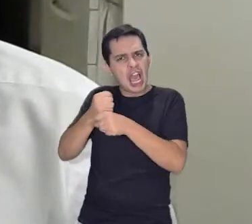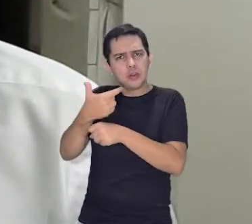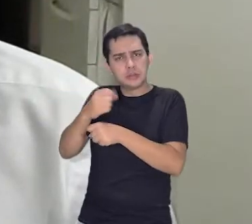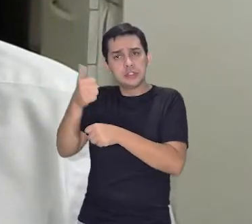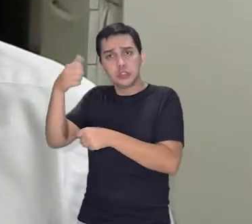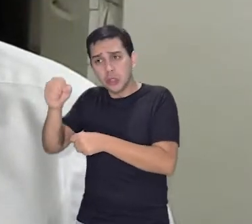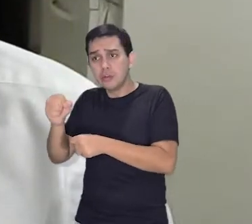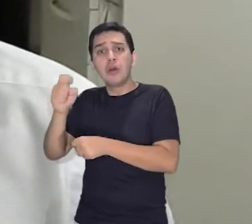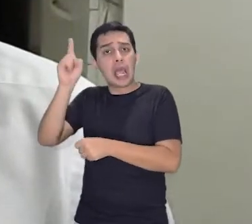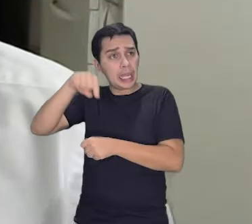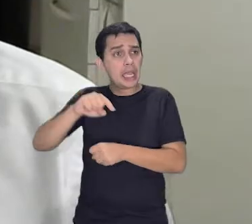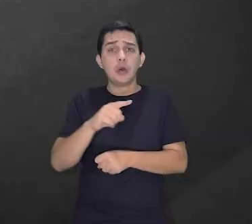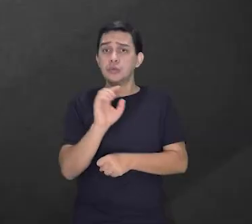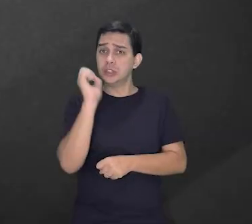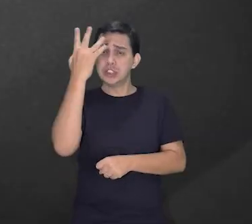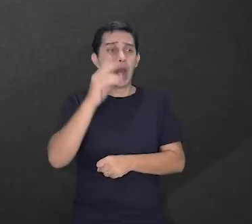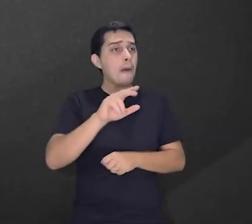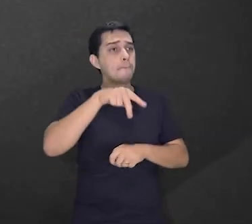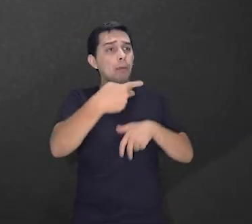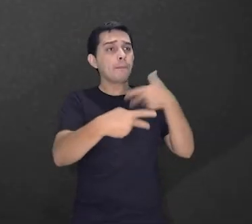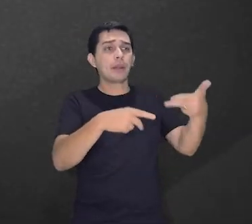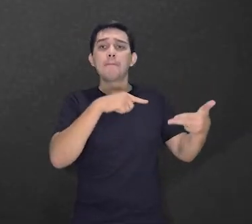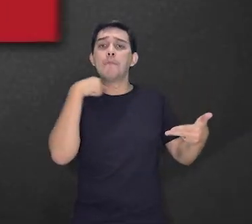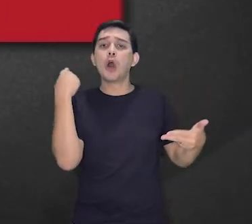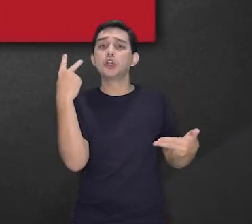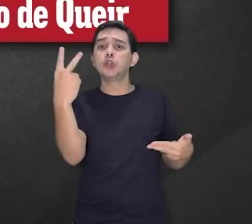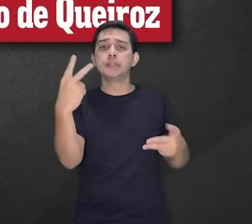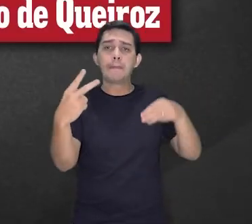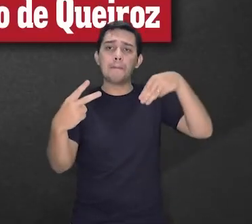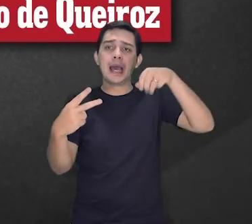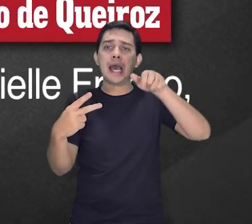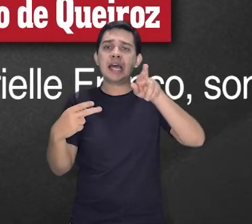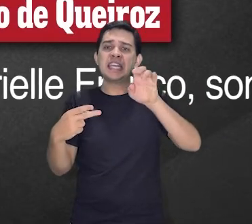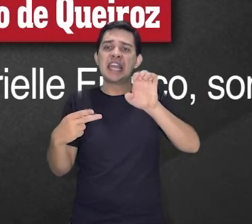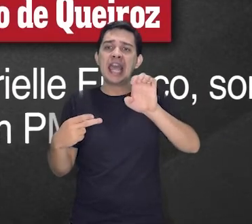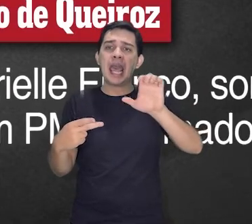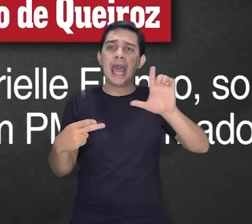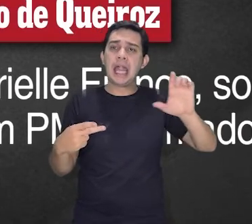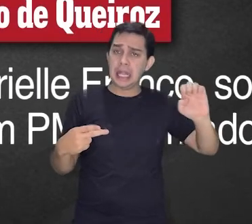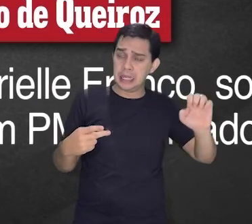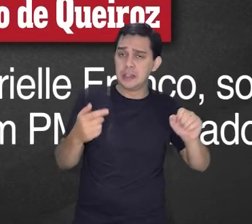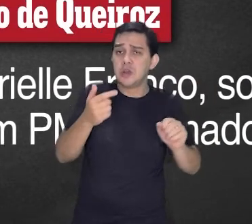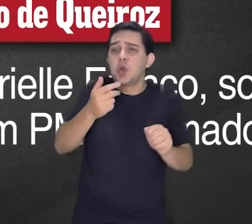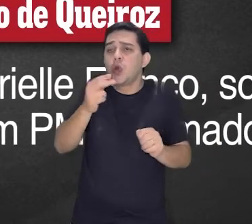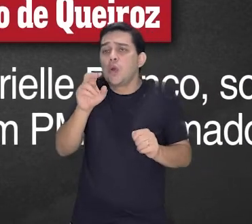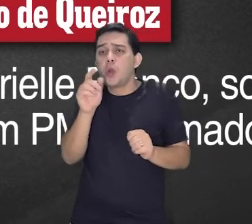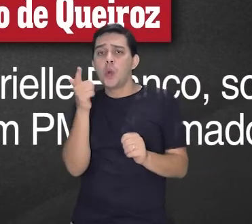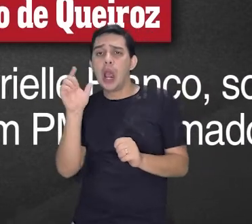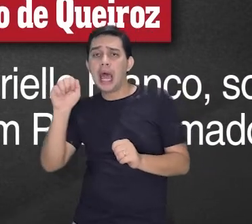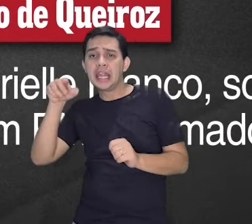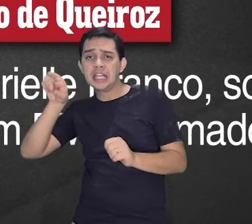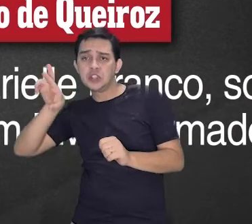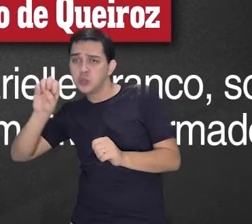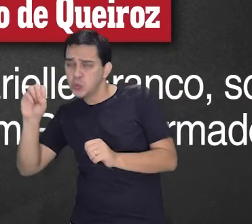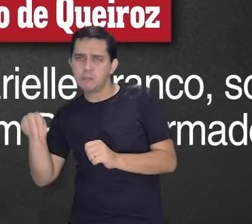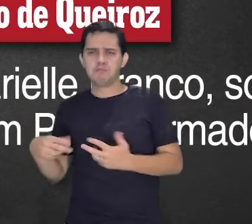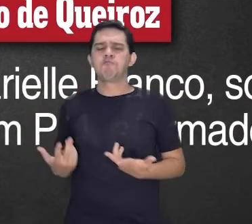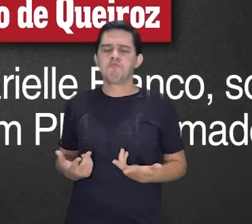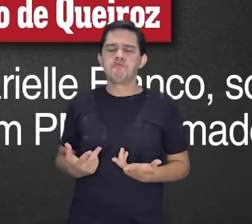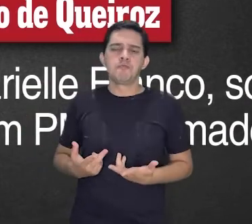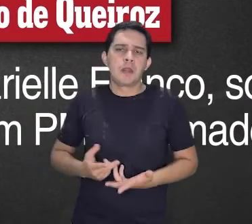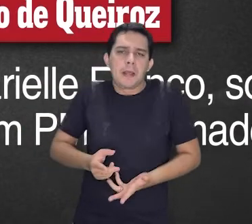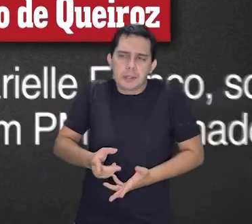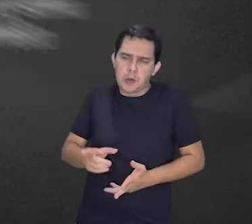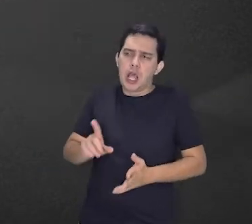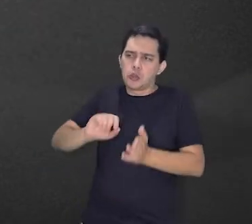partir dessas informações, a Polícia Civil realizou a quebra do sigilo fiscal e bancário com ordem judicial e ficou, de